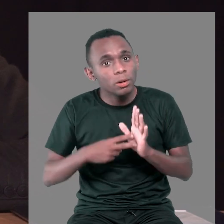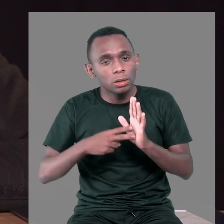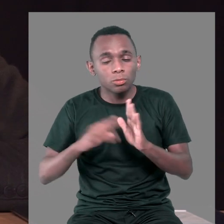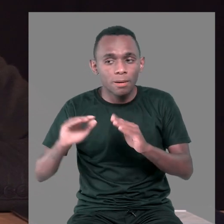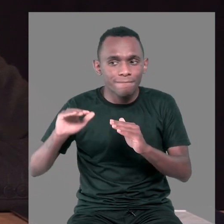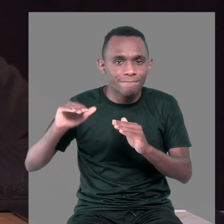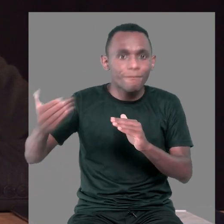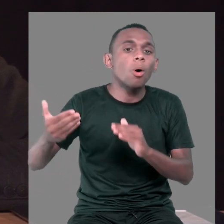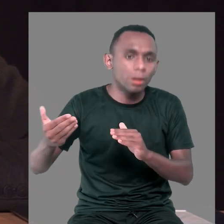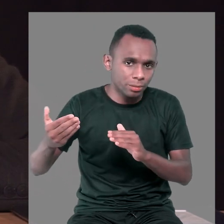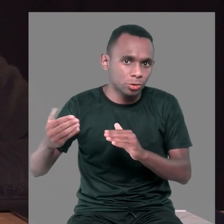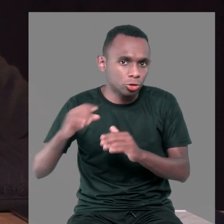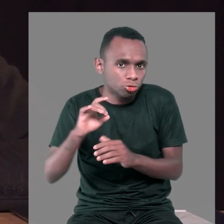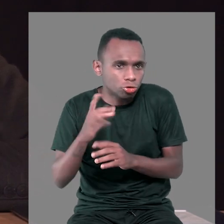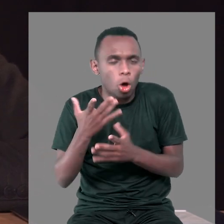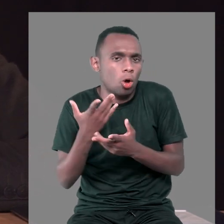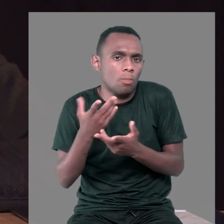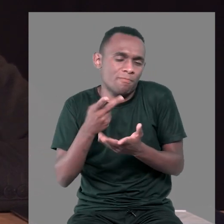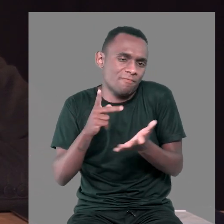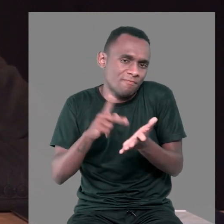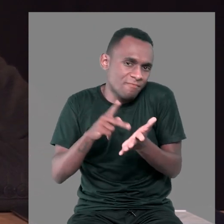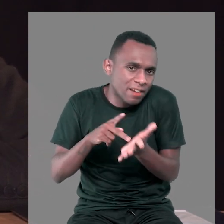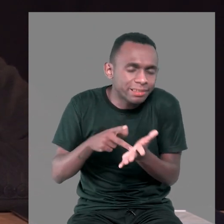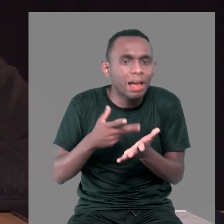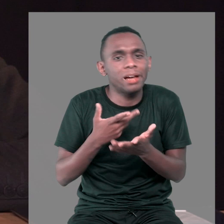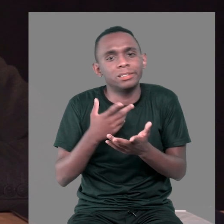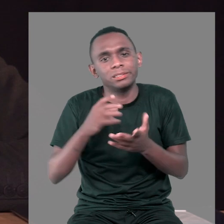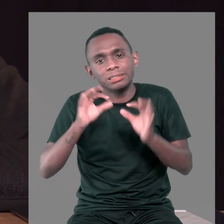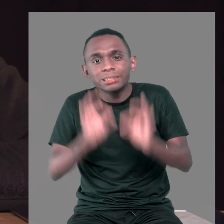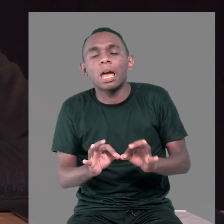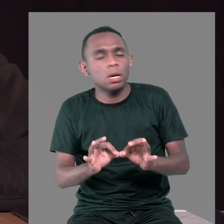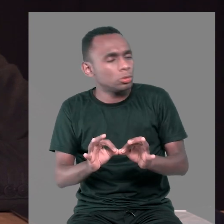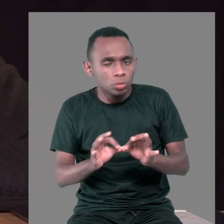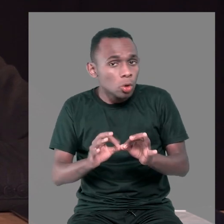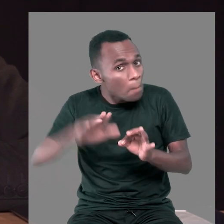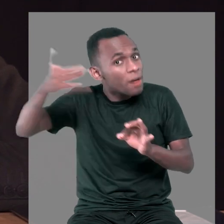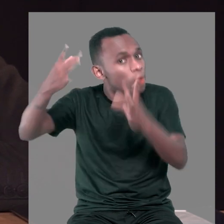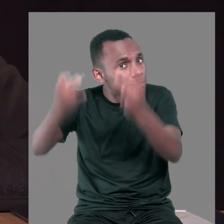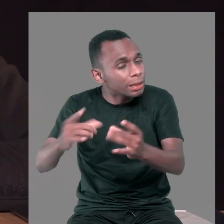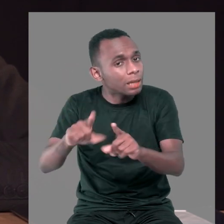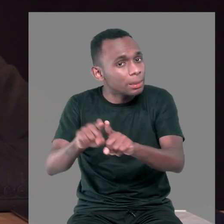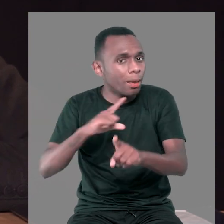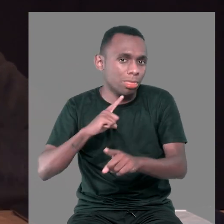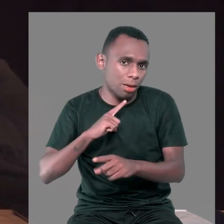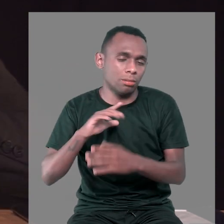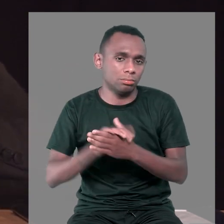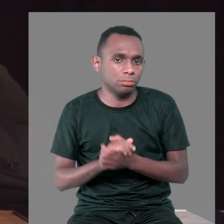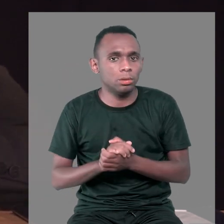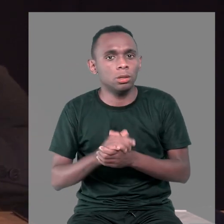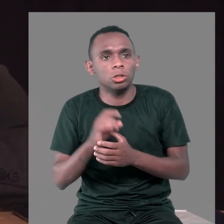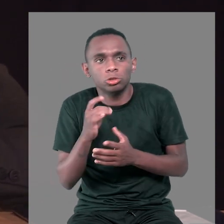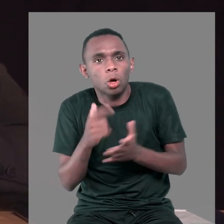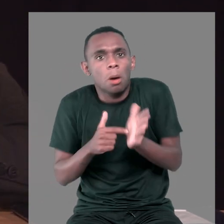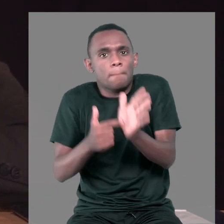nossa responsabilidade. Quer dizer, finalmente, é imprescindível mesmo fazer isso para